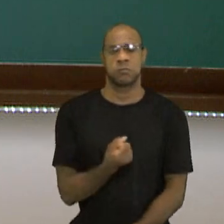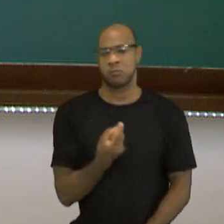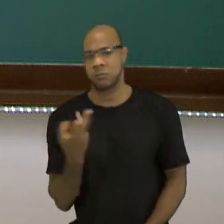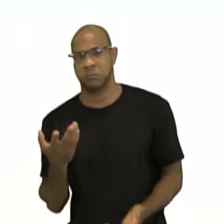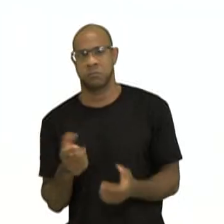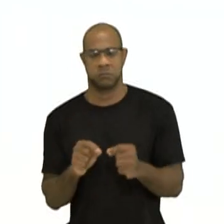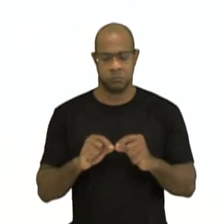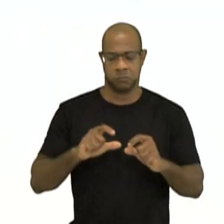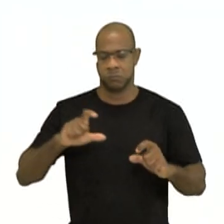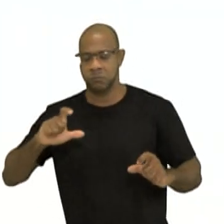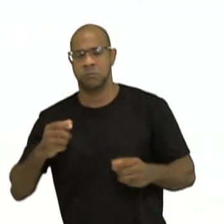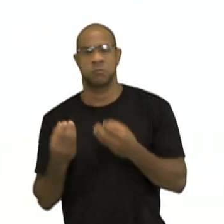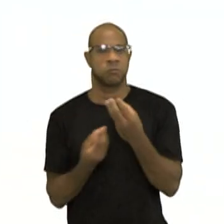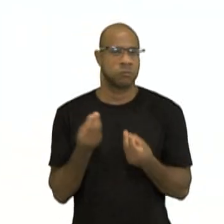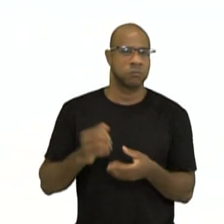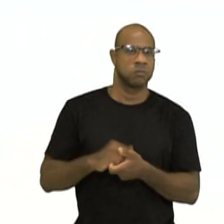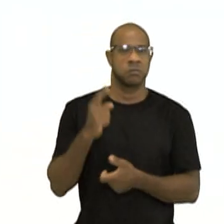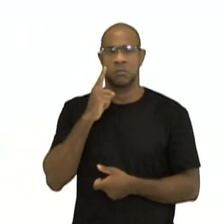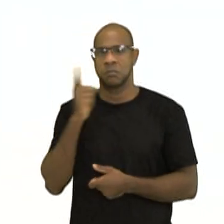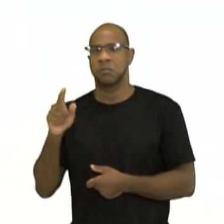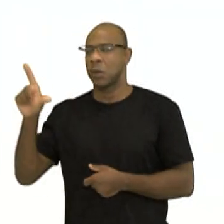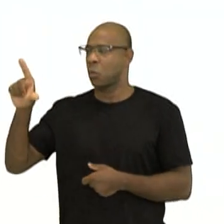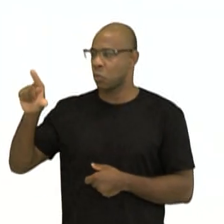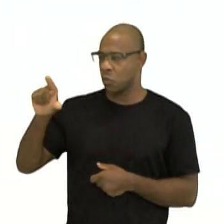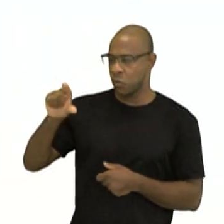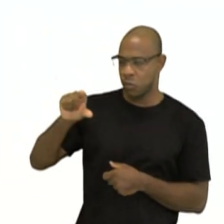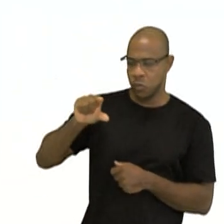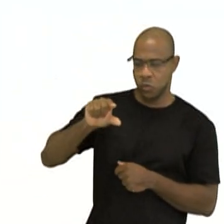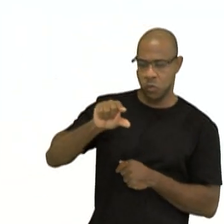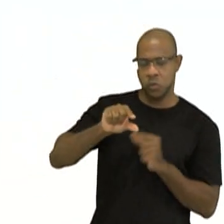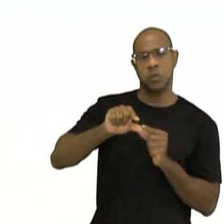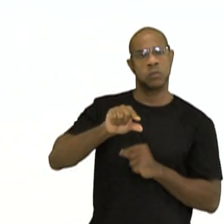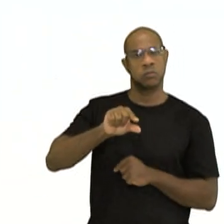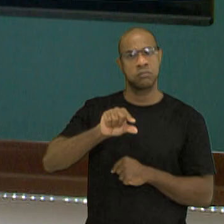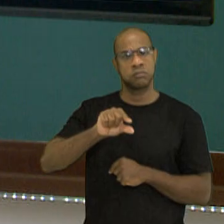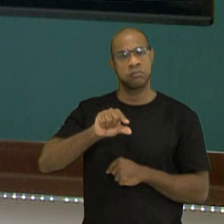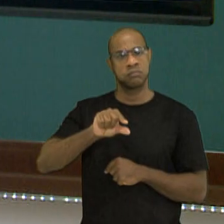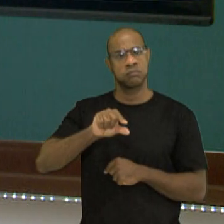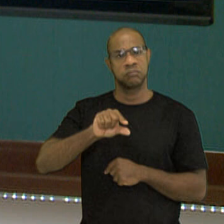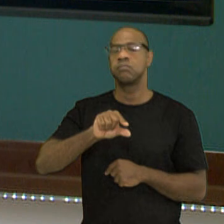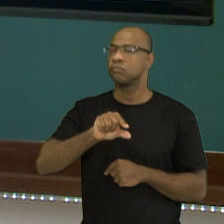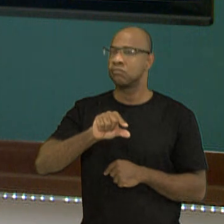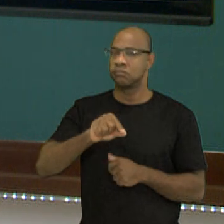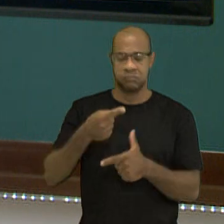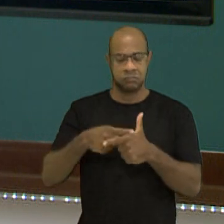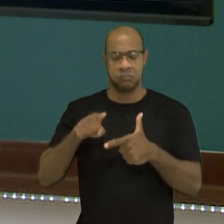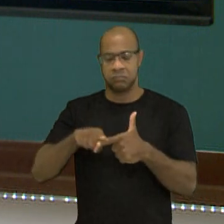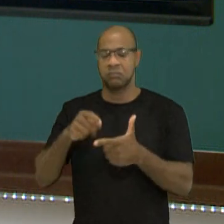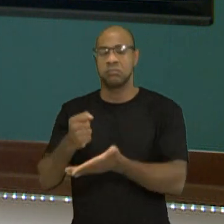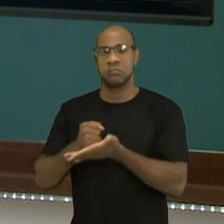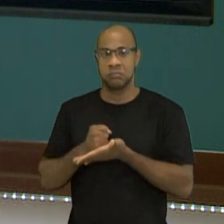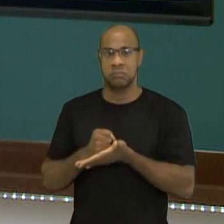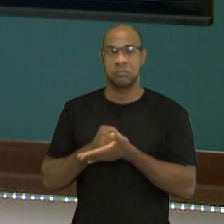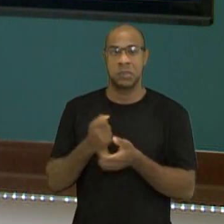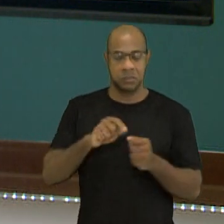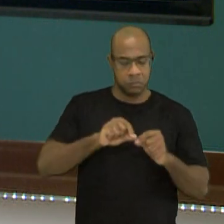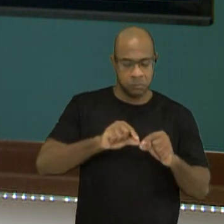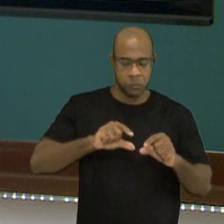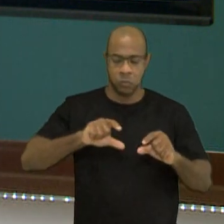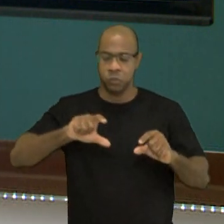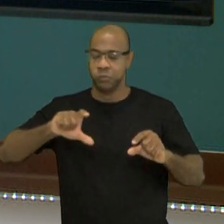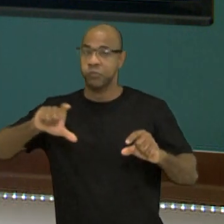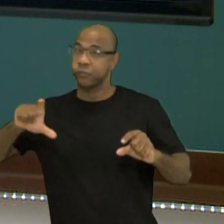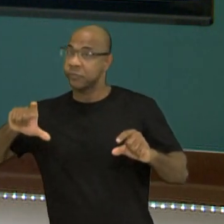isso? Por exemplo, para eu diminuir de forma proporcional, a divisão nos auxilia. Se eu fosse aumentar de